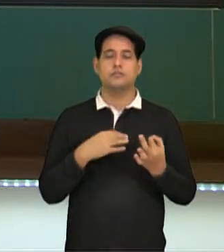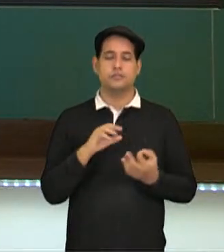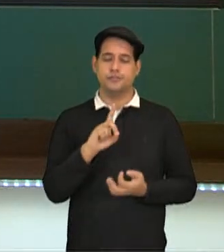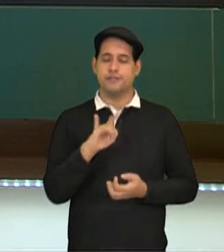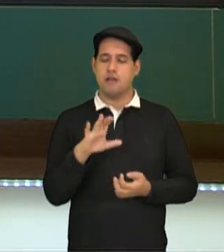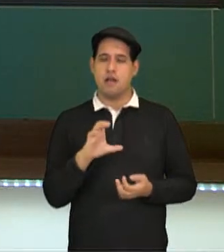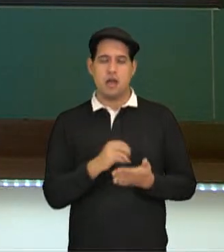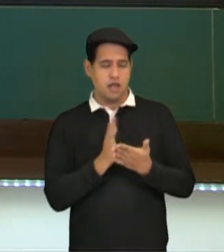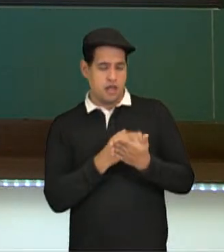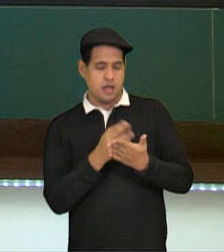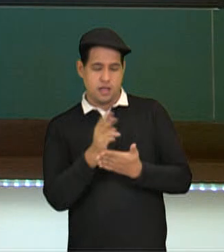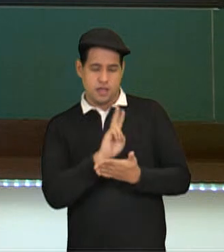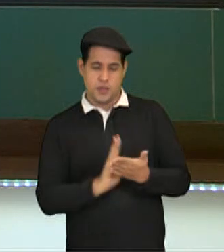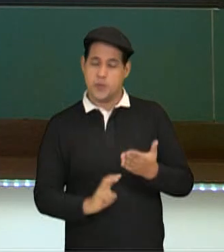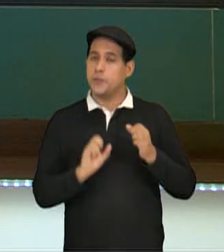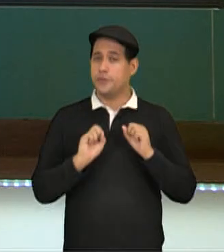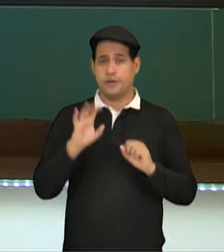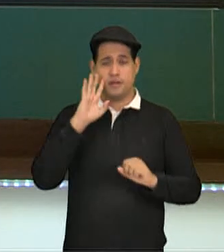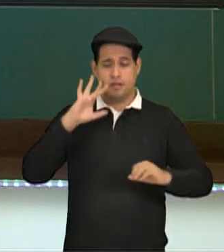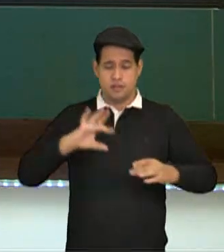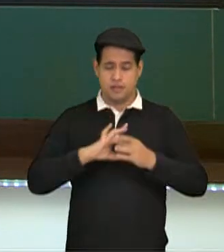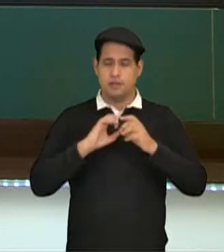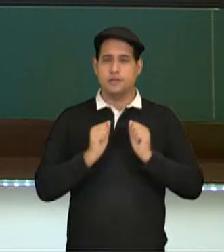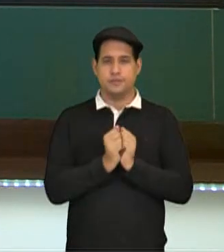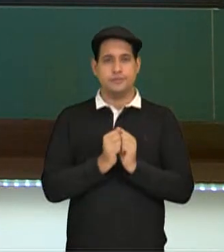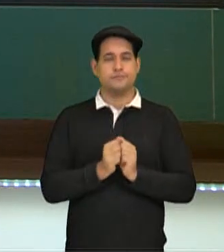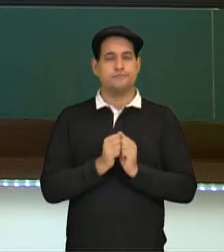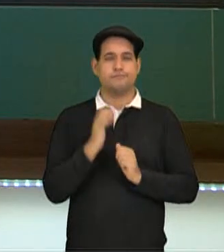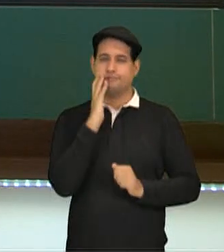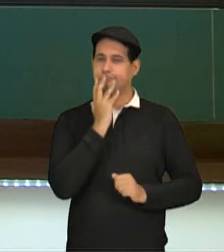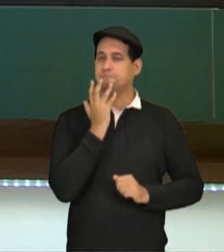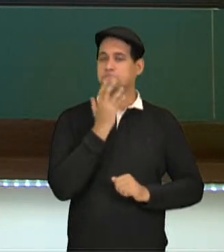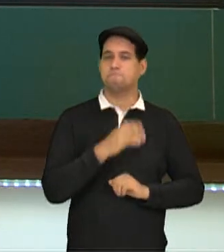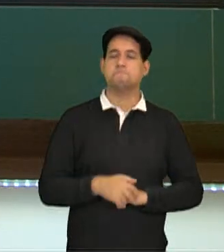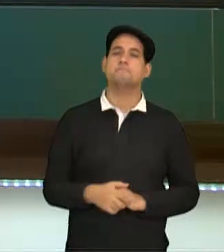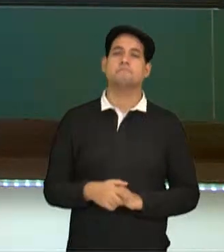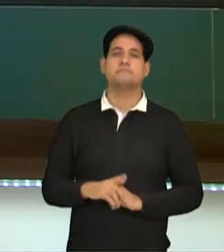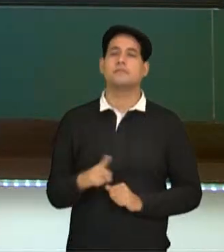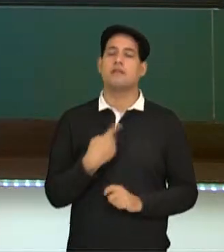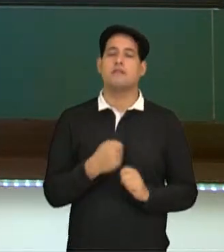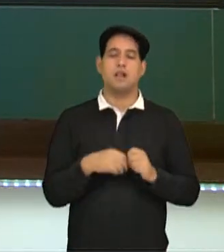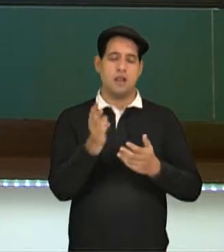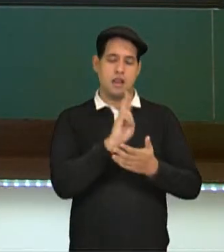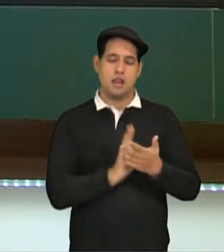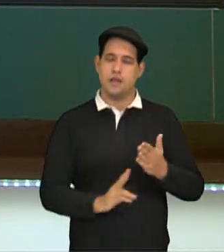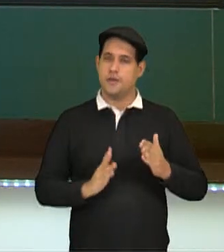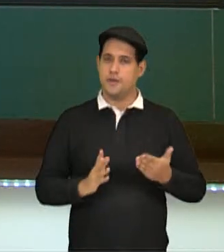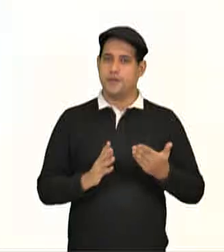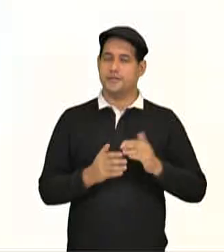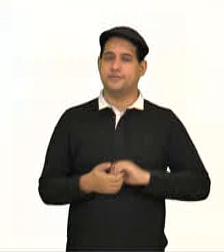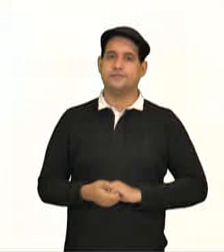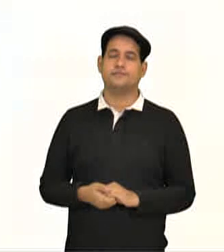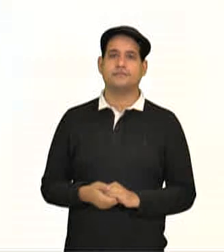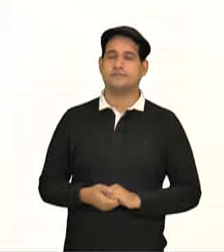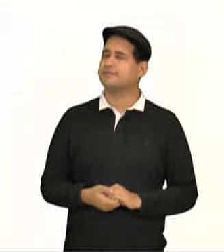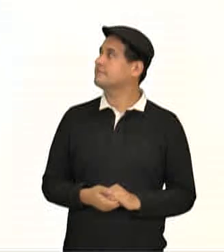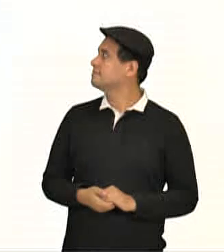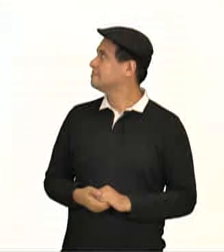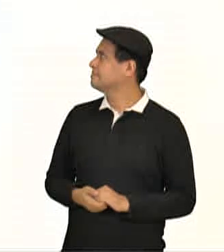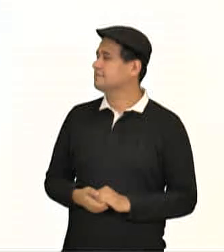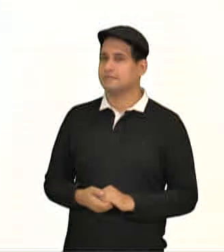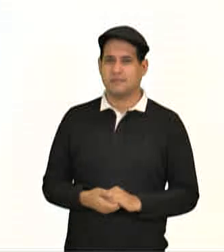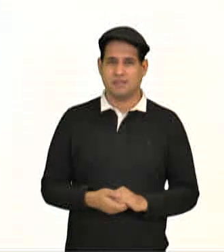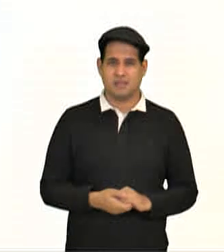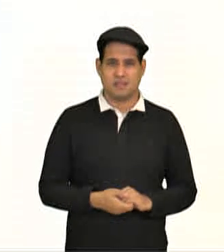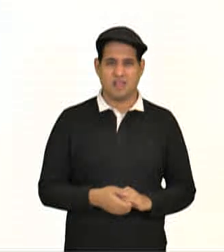diário, a história em quadrinhos pode fazer parte, pode compor o romance também. Então vamos fazer a leitura aqui desse slide. Não é fácil